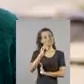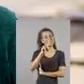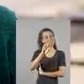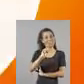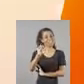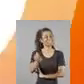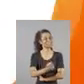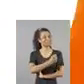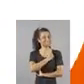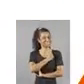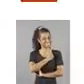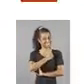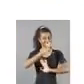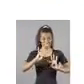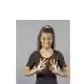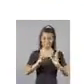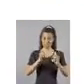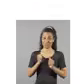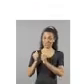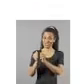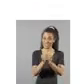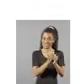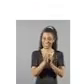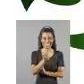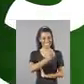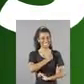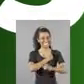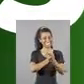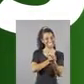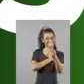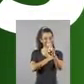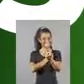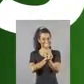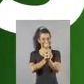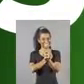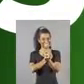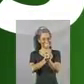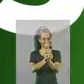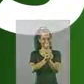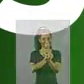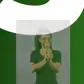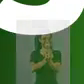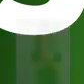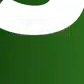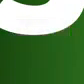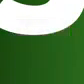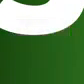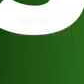Floresta é Melo. Tamo junto, Melo é 15.